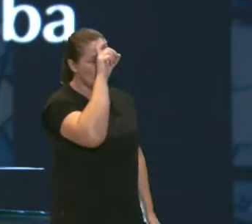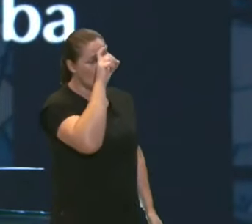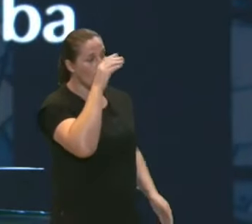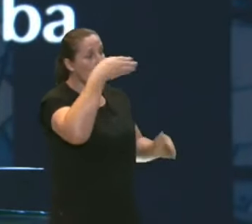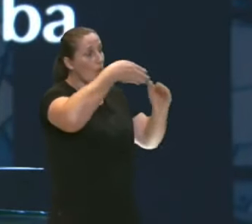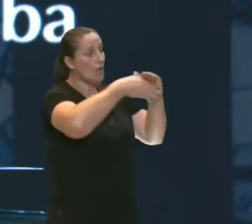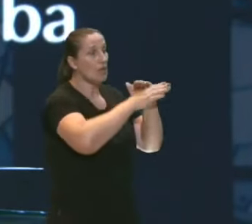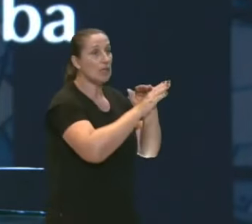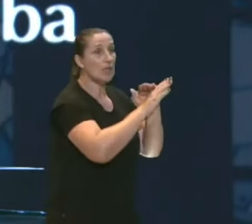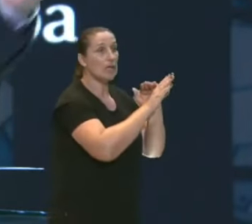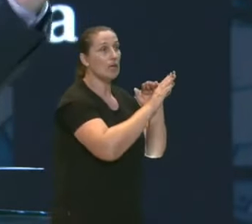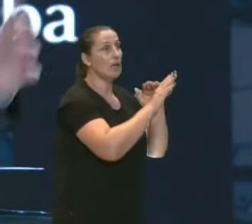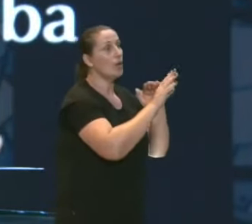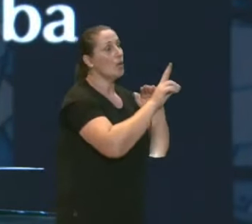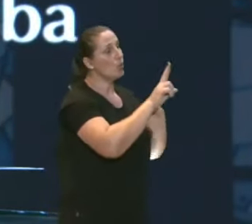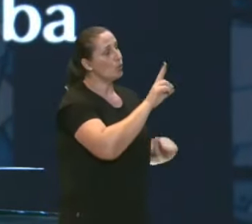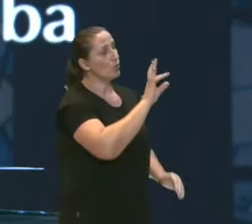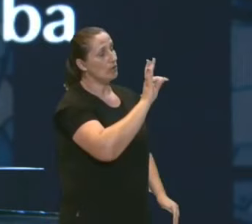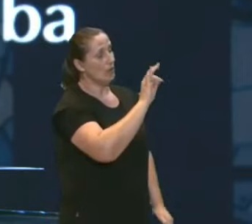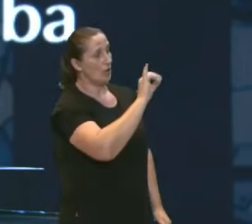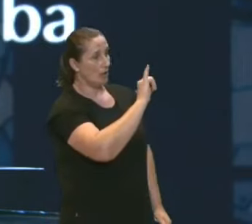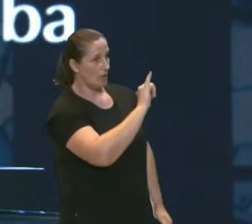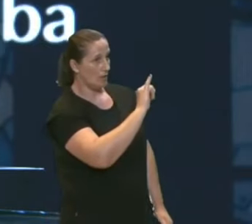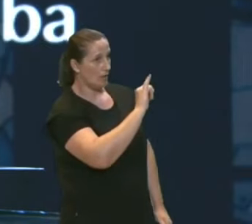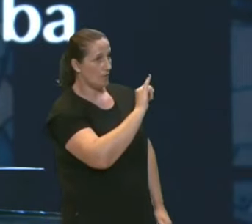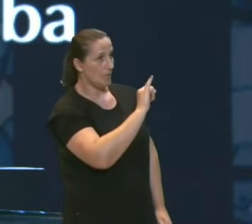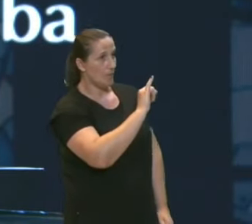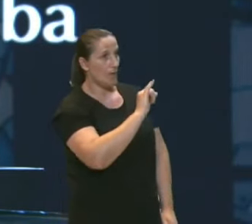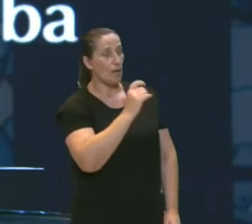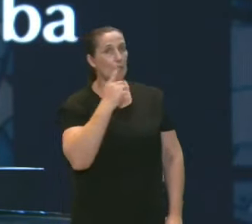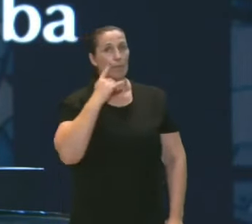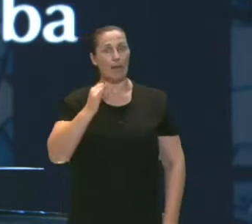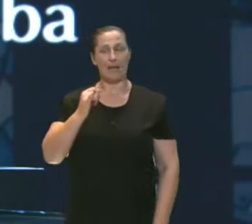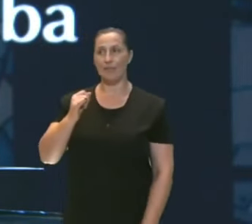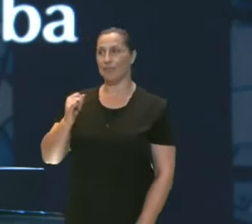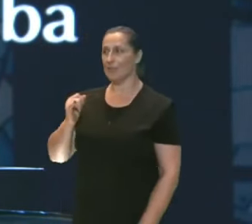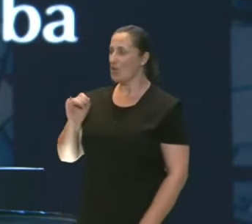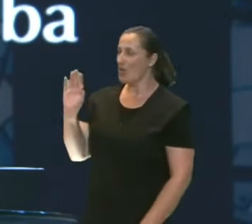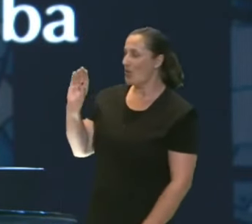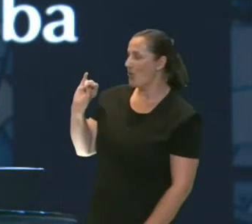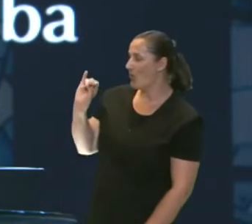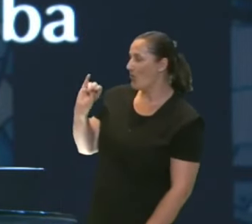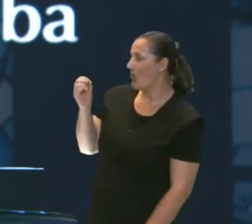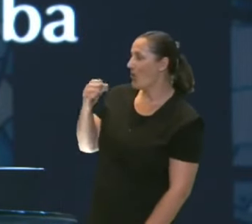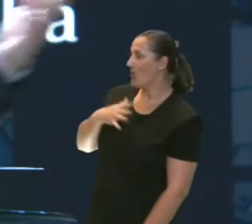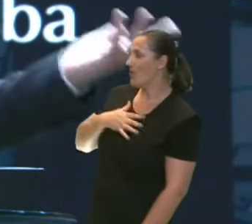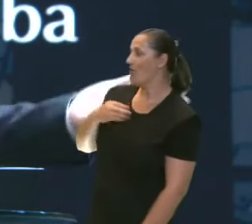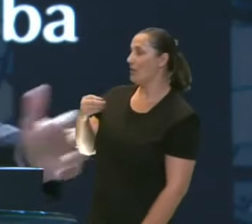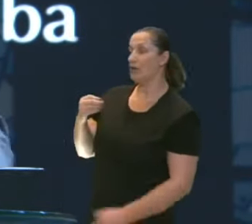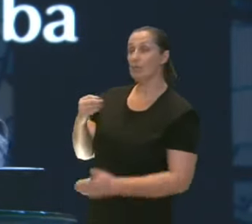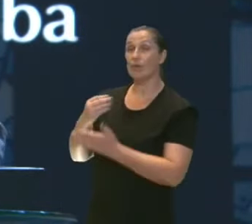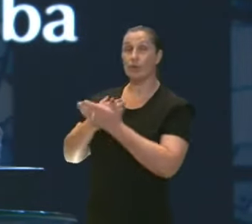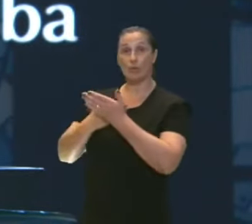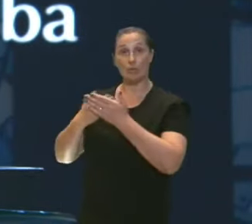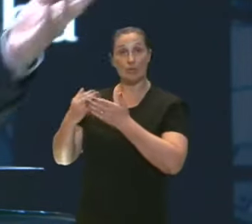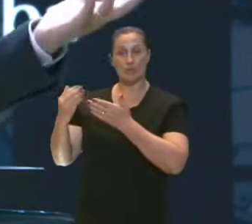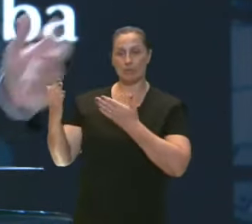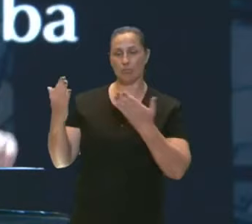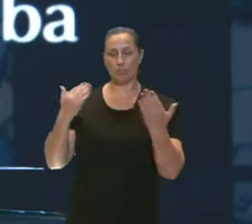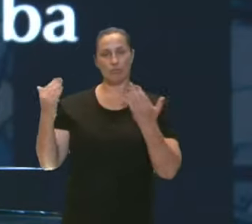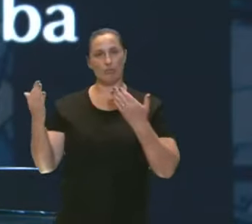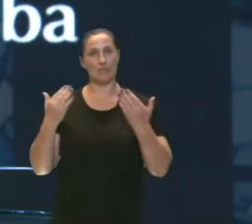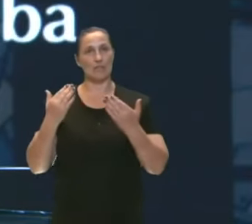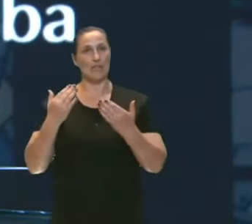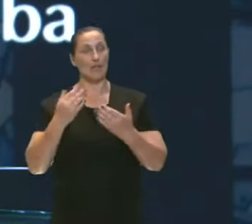abriu um sorriso grande e disse, ô filhão. E aí a gente foi conversar. E depois de algum tempo eu disse, pai, eu